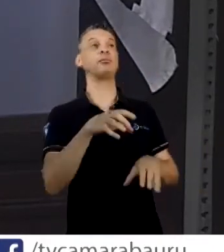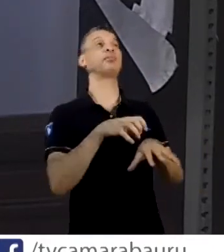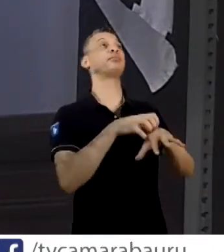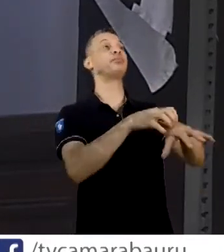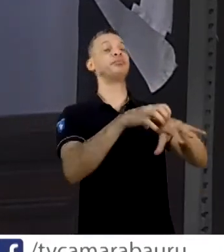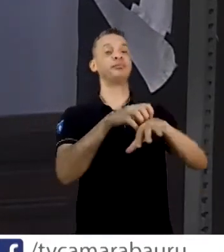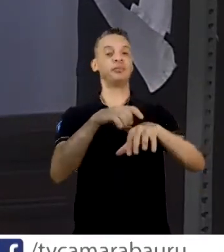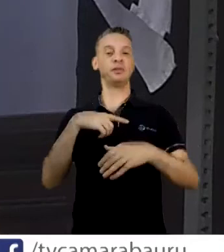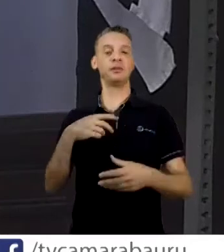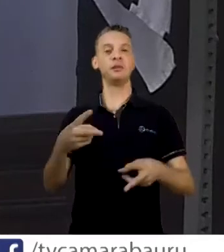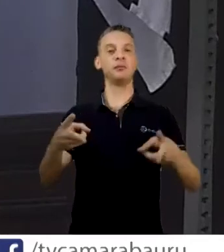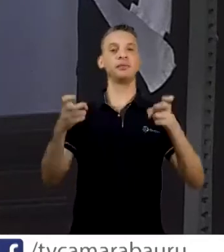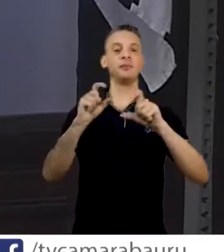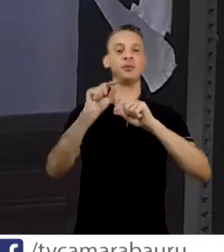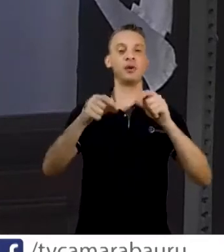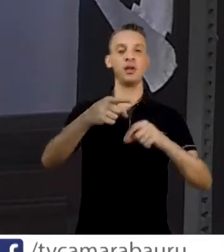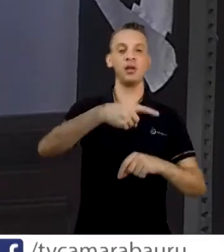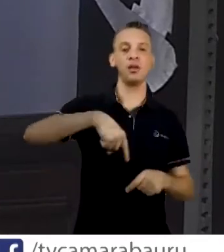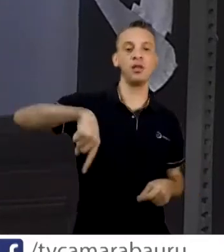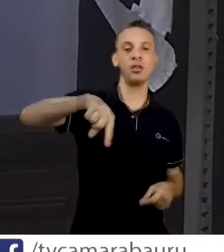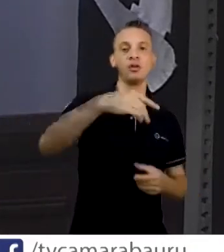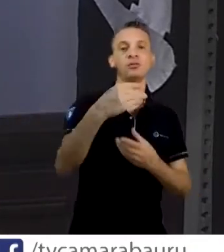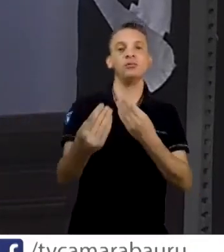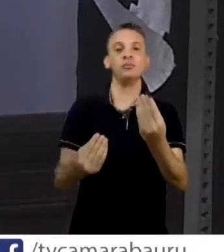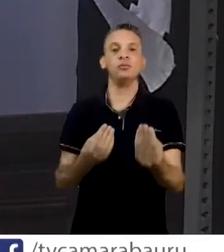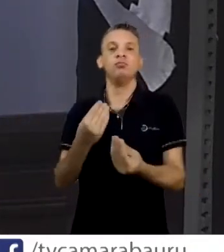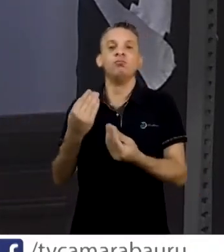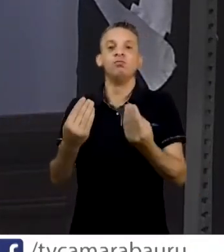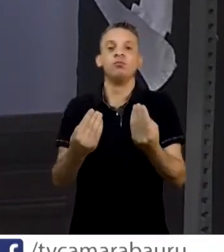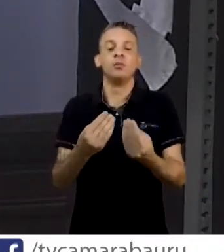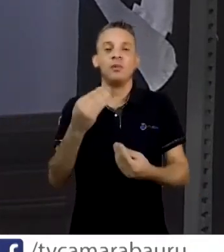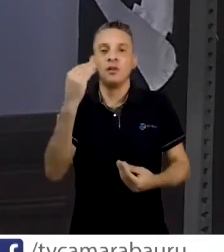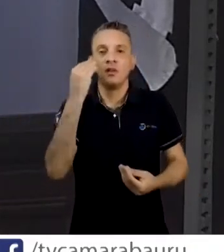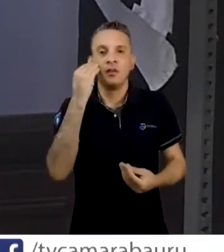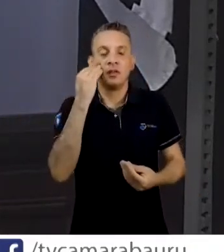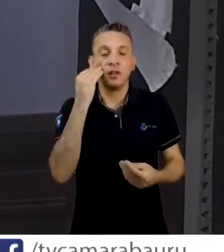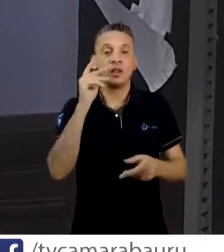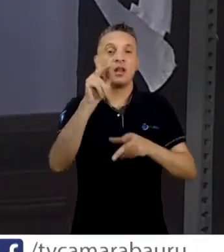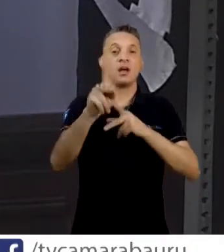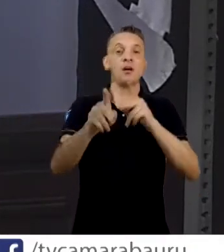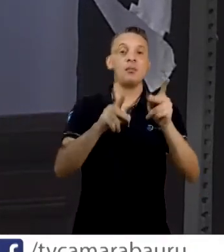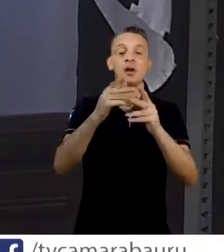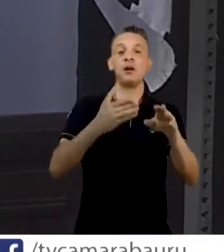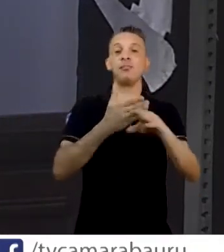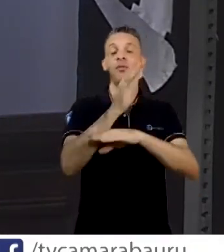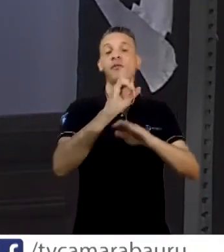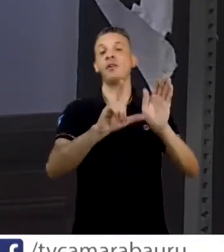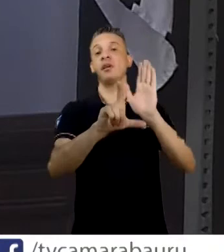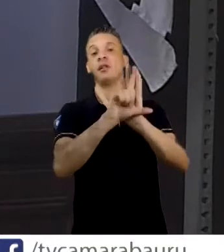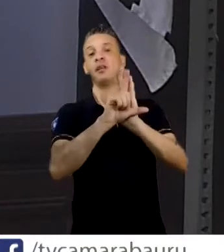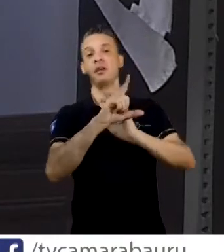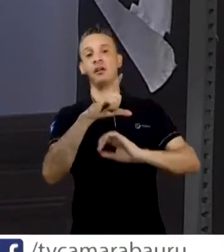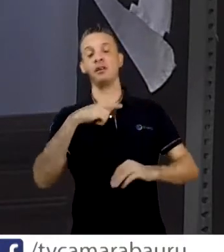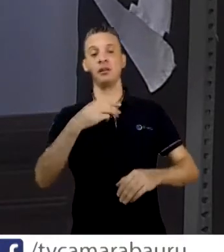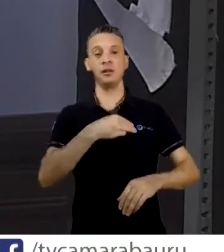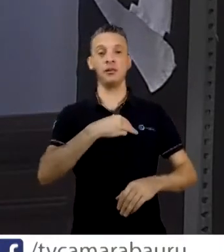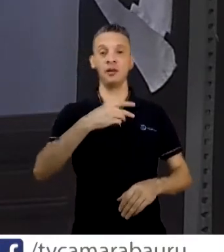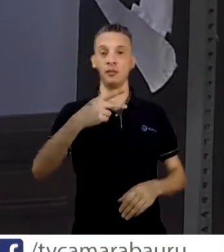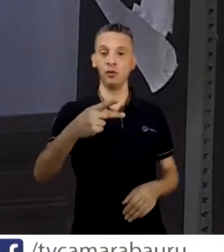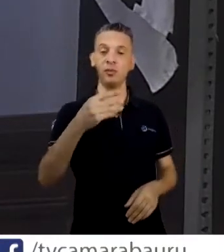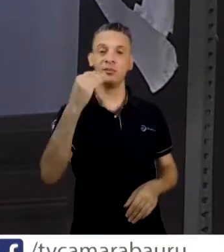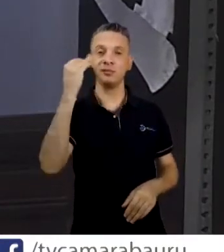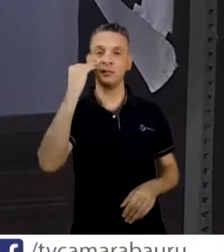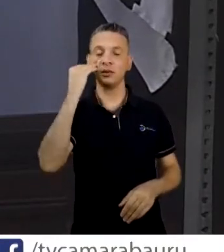gente percebe que nós estamos buscando uma alternativa, principalmente com a aprovação dessa lei, que aí o Ministério Público tentou